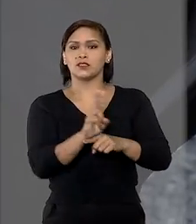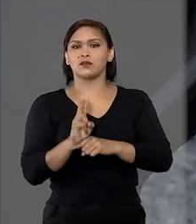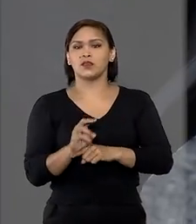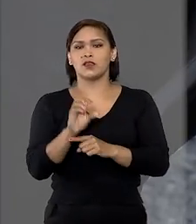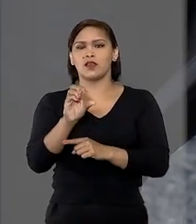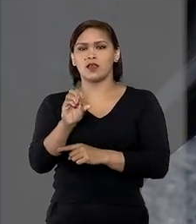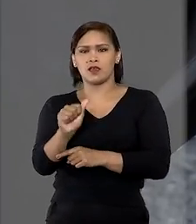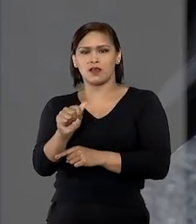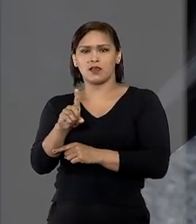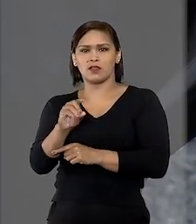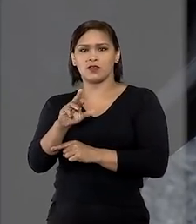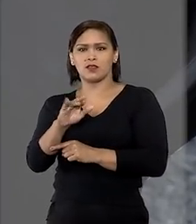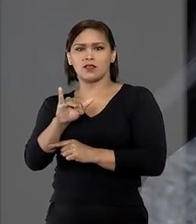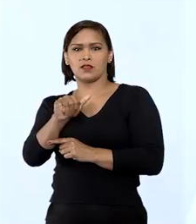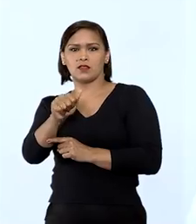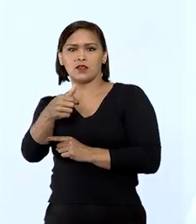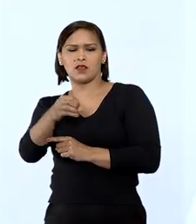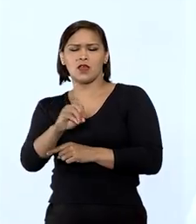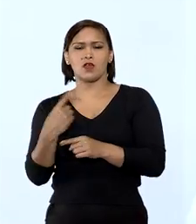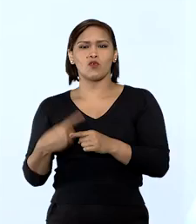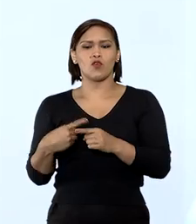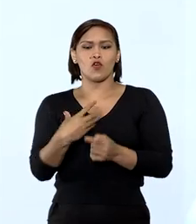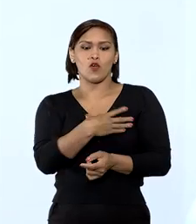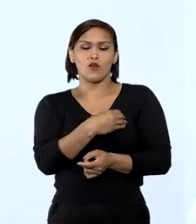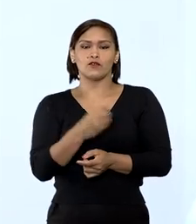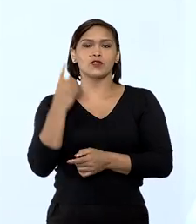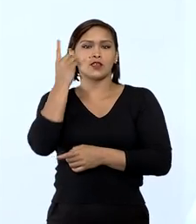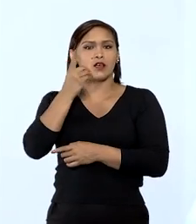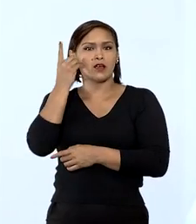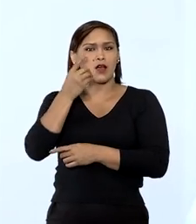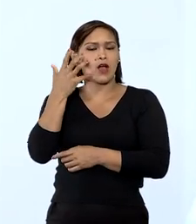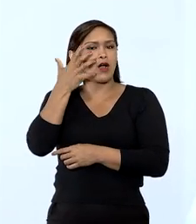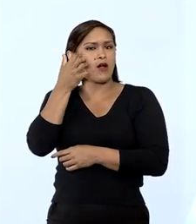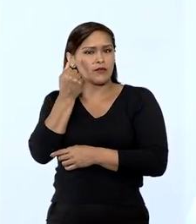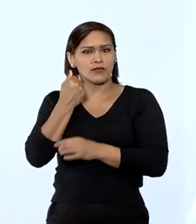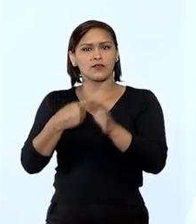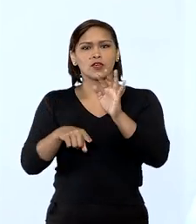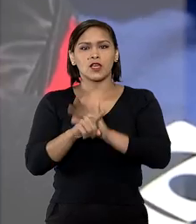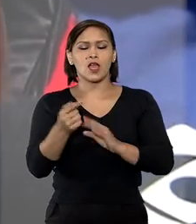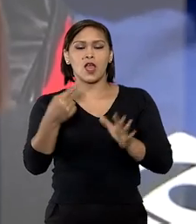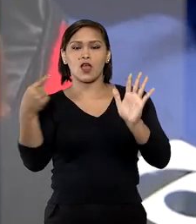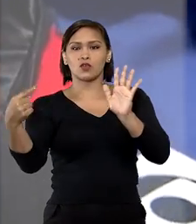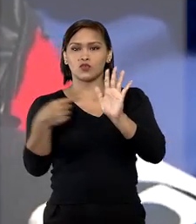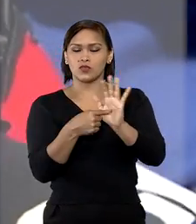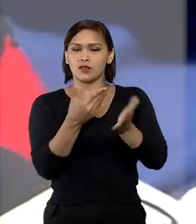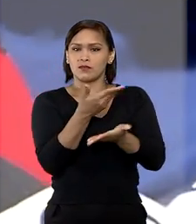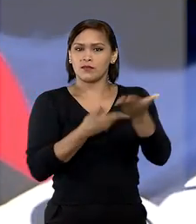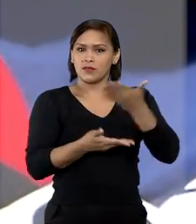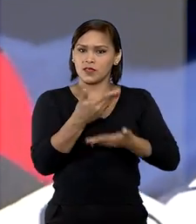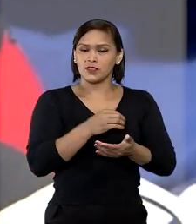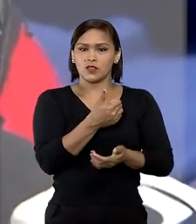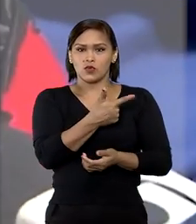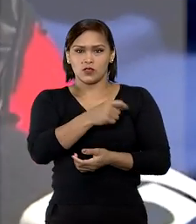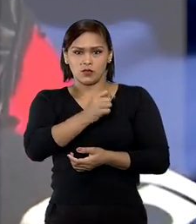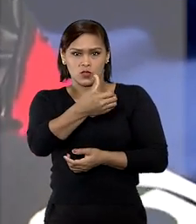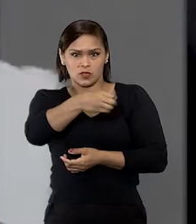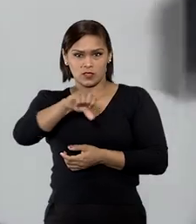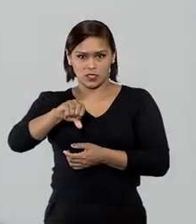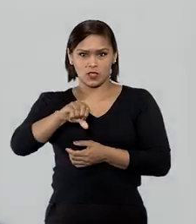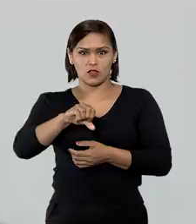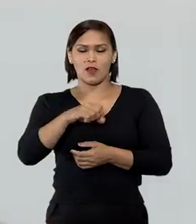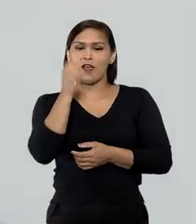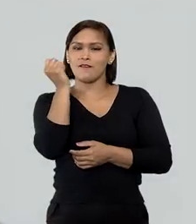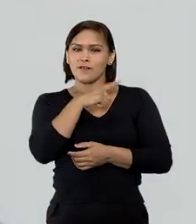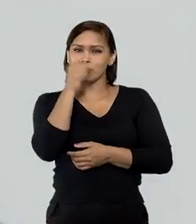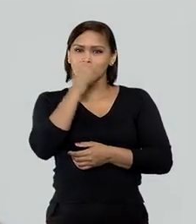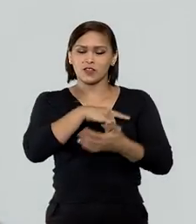de Adriano dos Santos Rodrigues um dos filhos da deputada Federal flor-de-lis acusado de participar em 2019